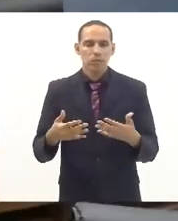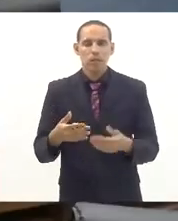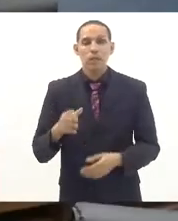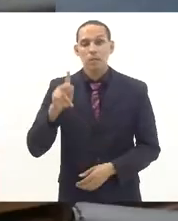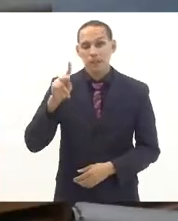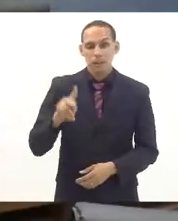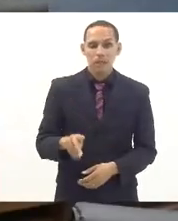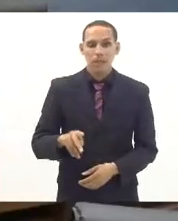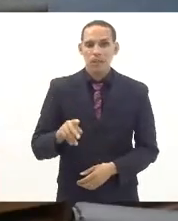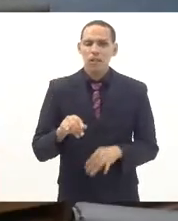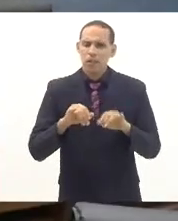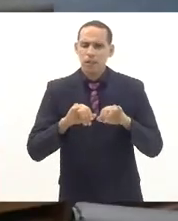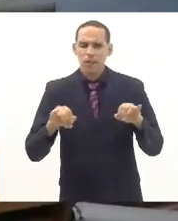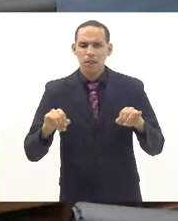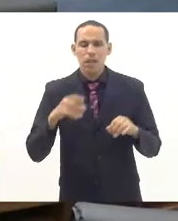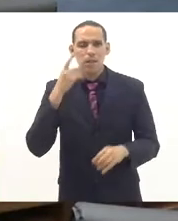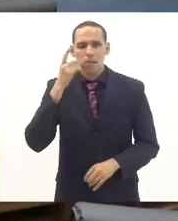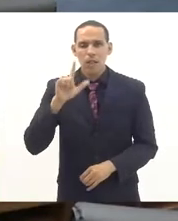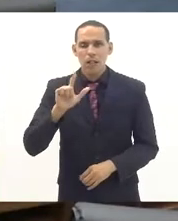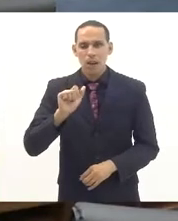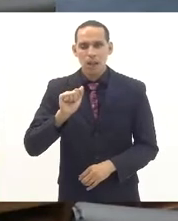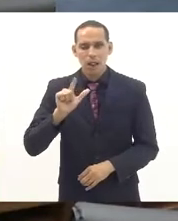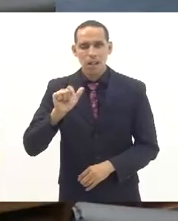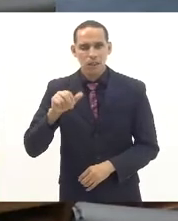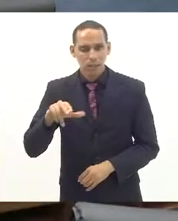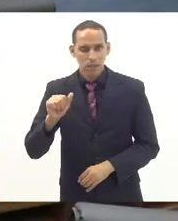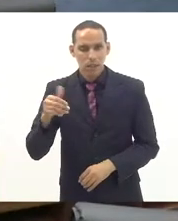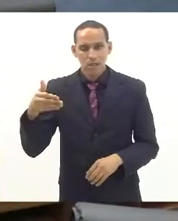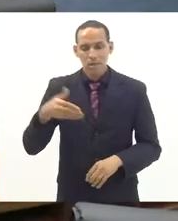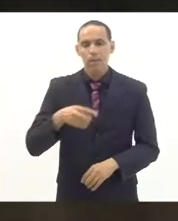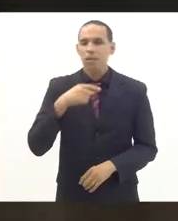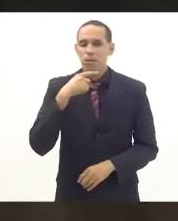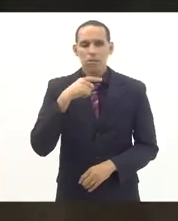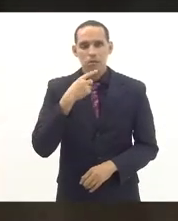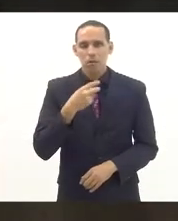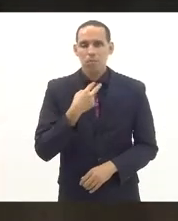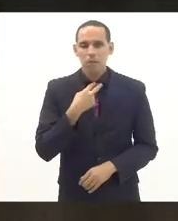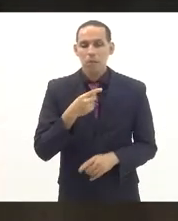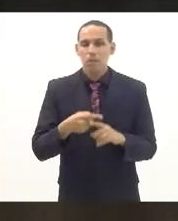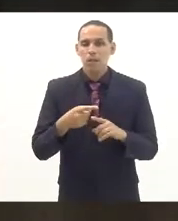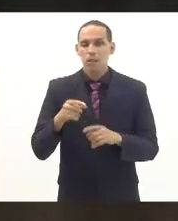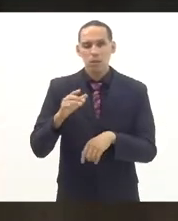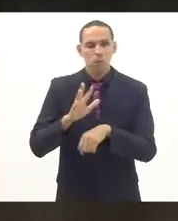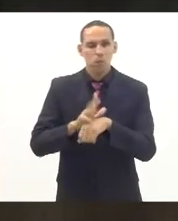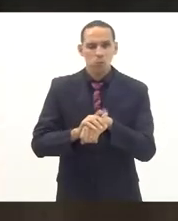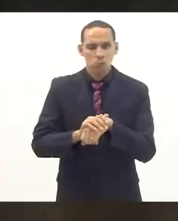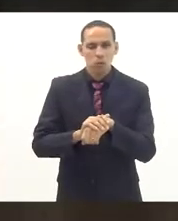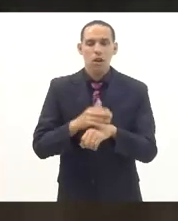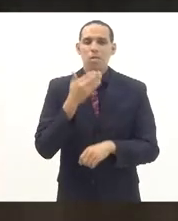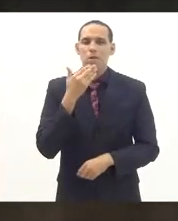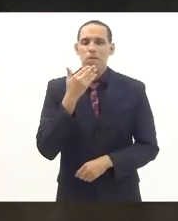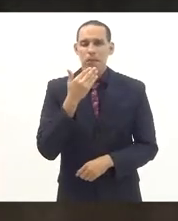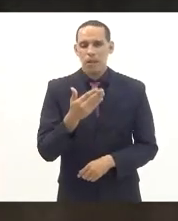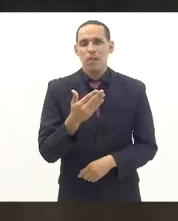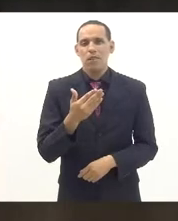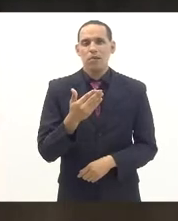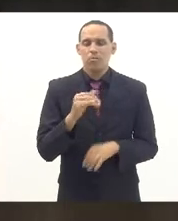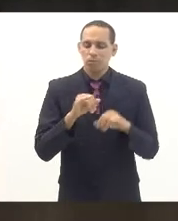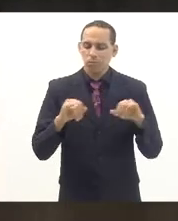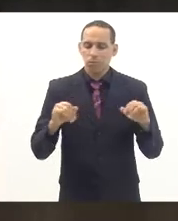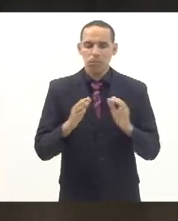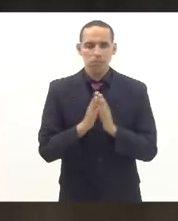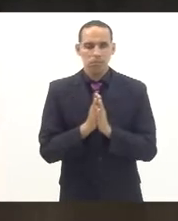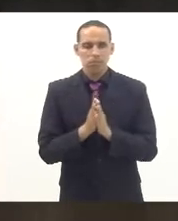só para informar que a deputada Ana que a autora não pode vir porque ela tá doente e ela pediu só para só para